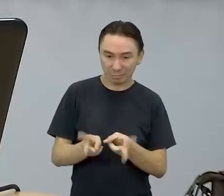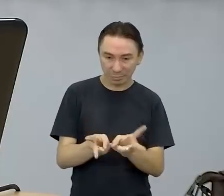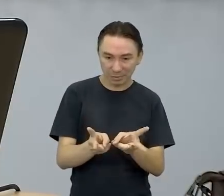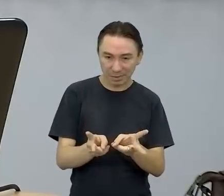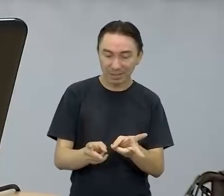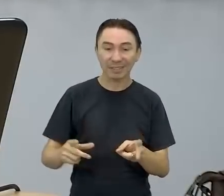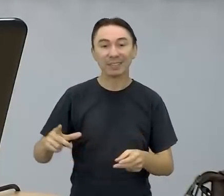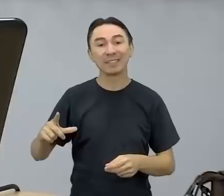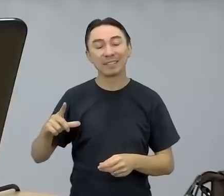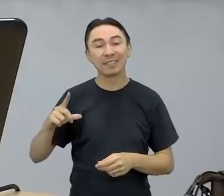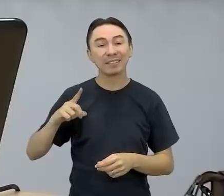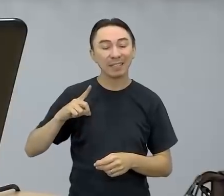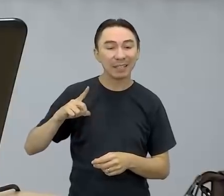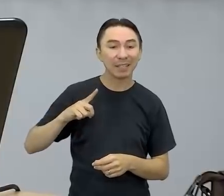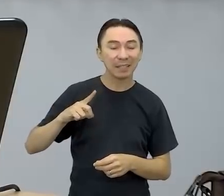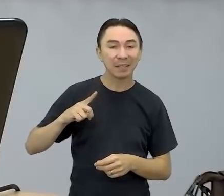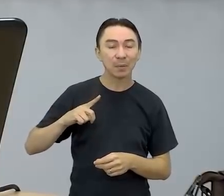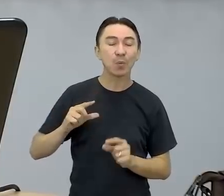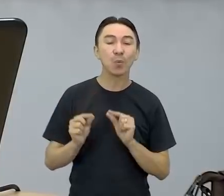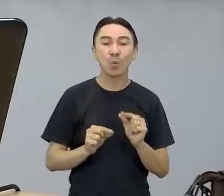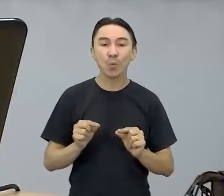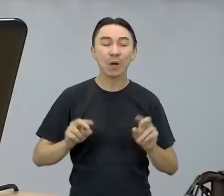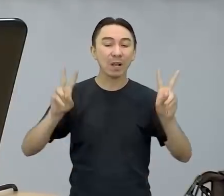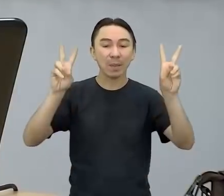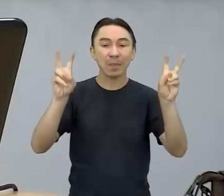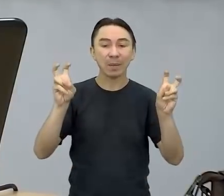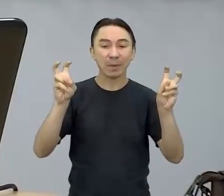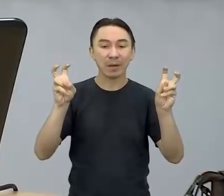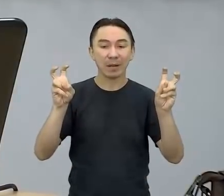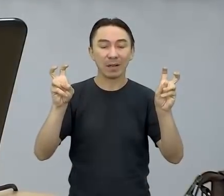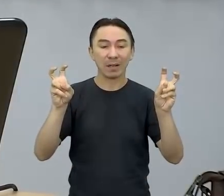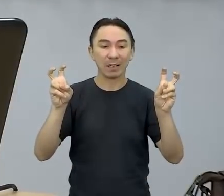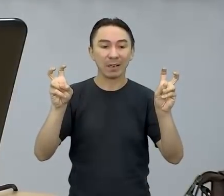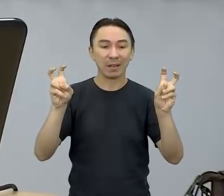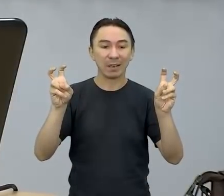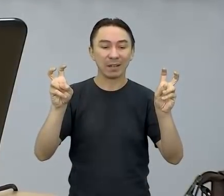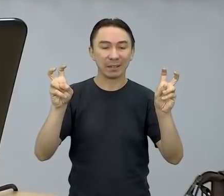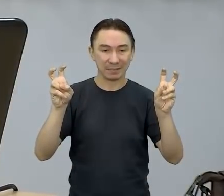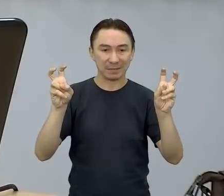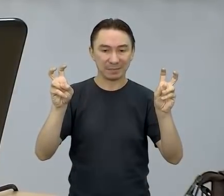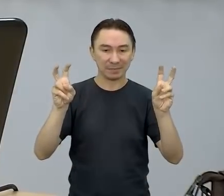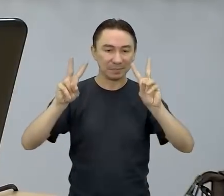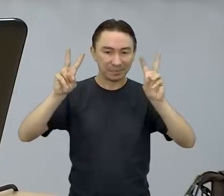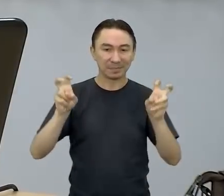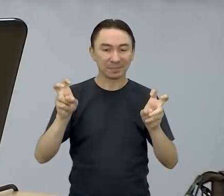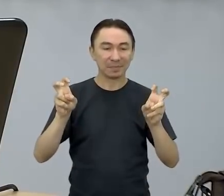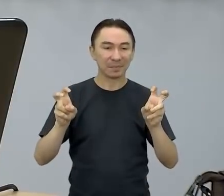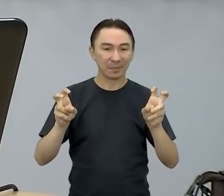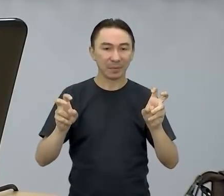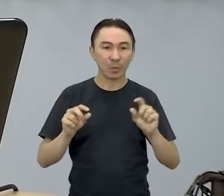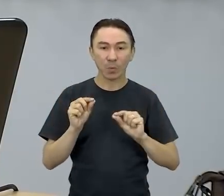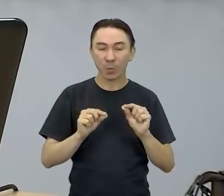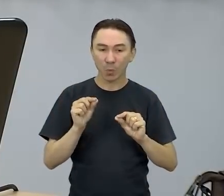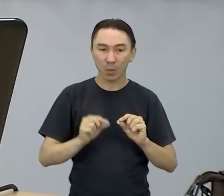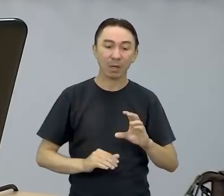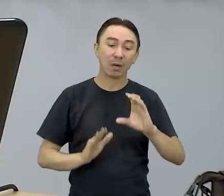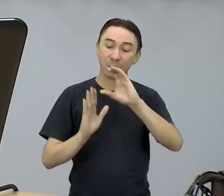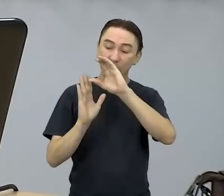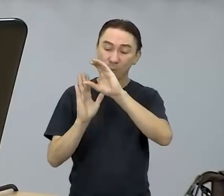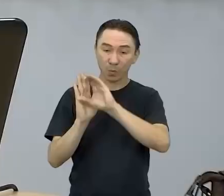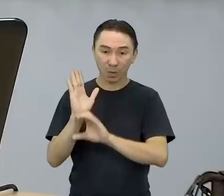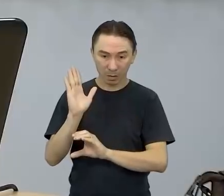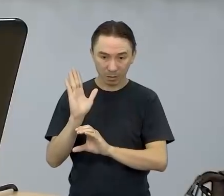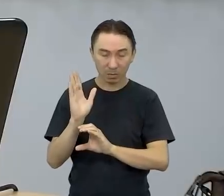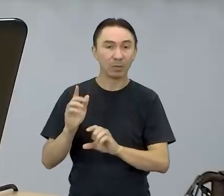continuidade aqui na recuperação, hoje o tema, por favor, produção na tela, slide 3, é o currículo e avaliação. A gente